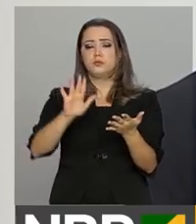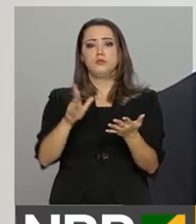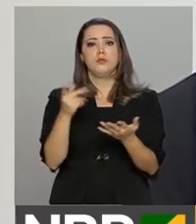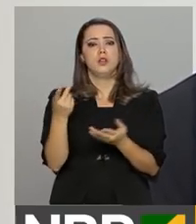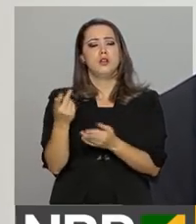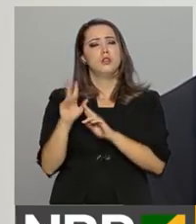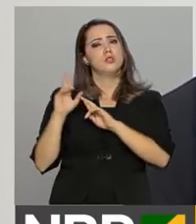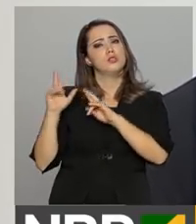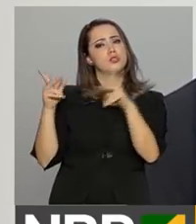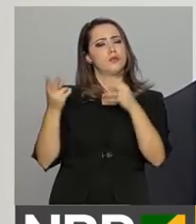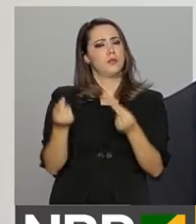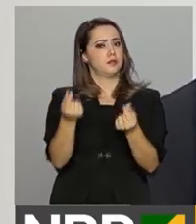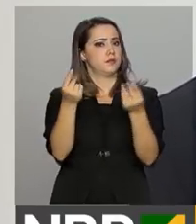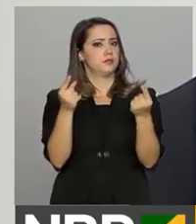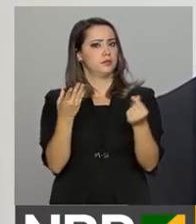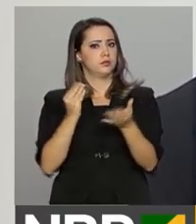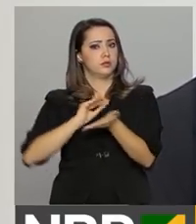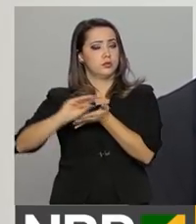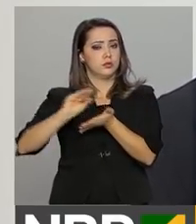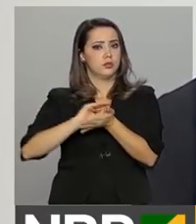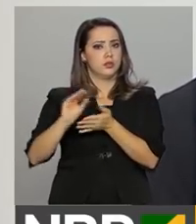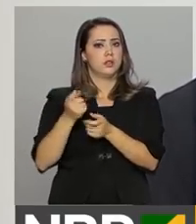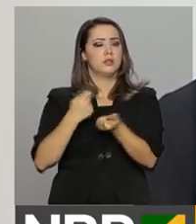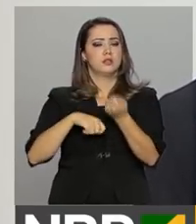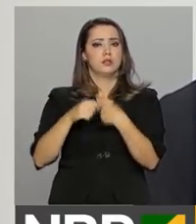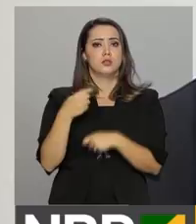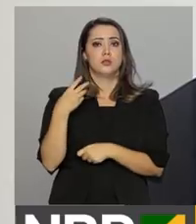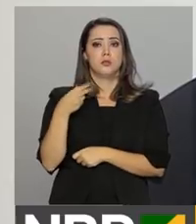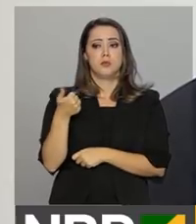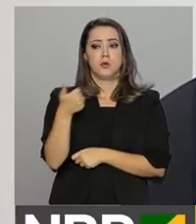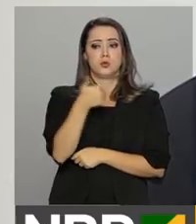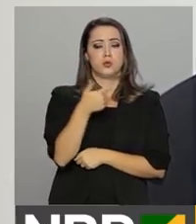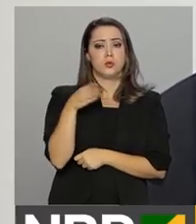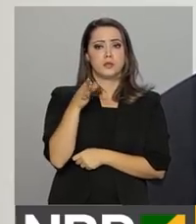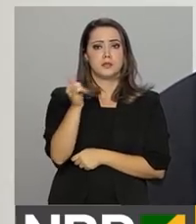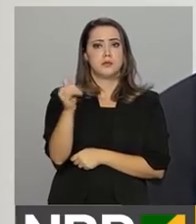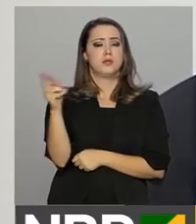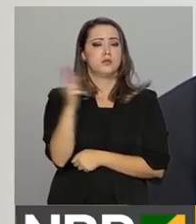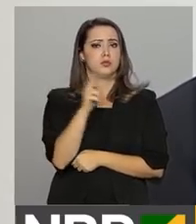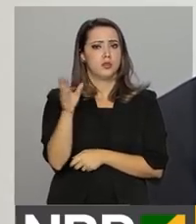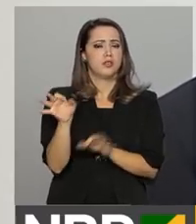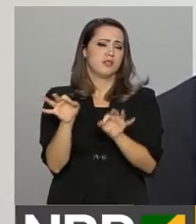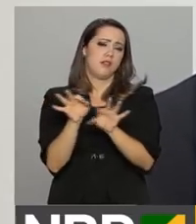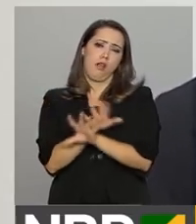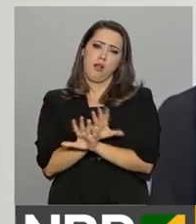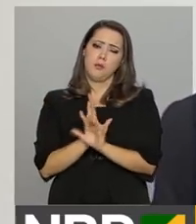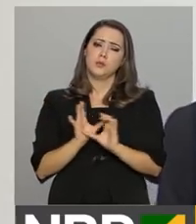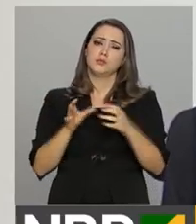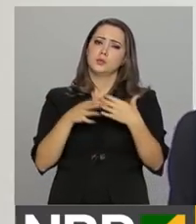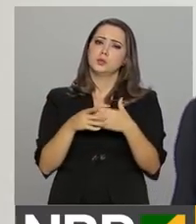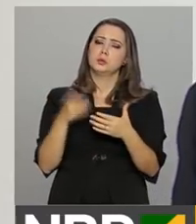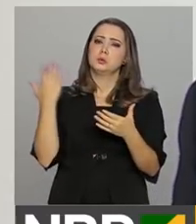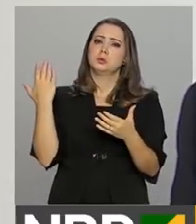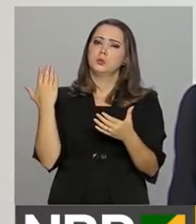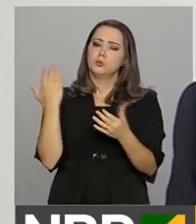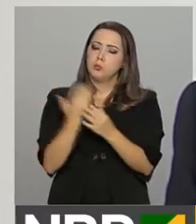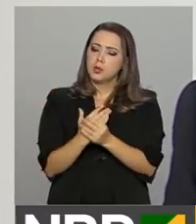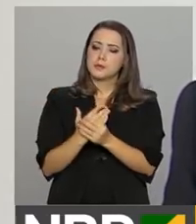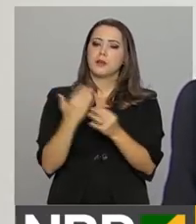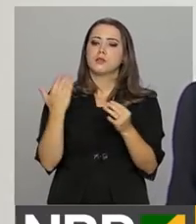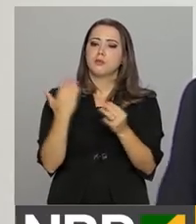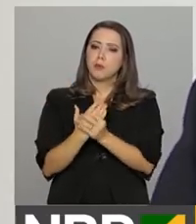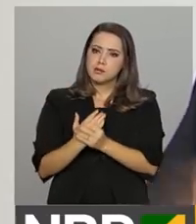que deve injetar na economia mais ou menos uns 12 bilhões de reais além de eliminar uma área de ricky josi idade